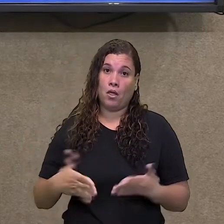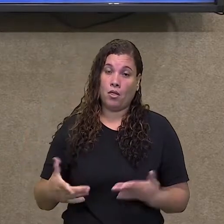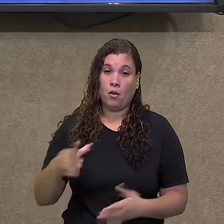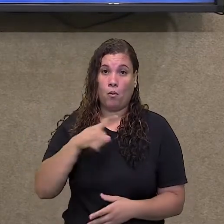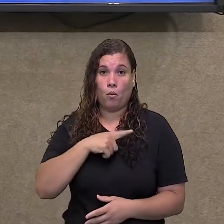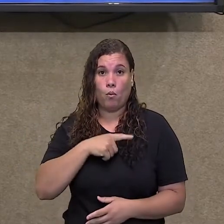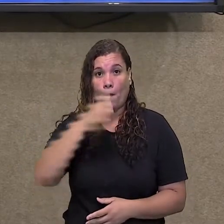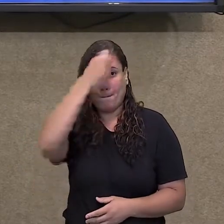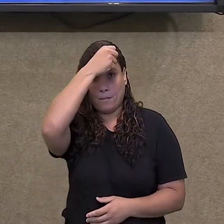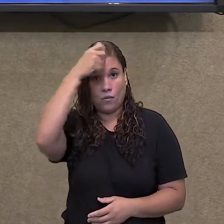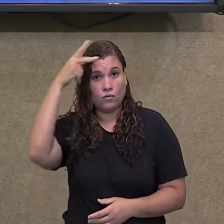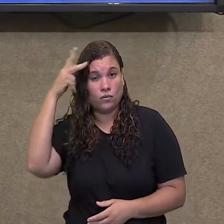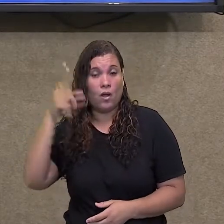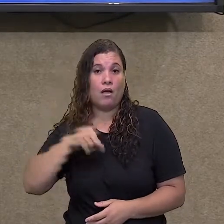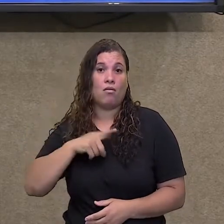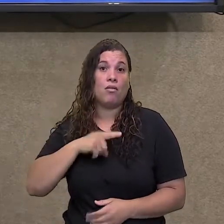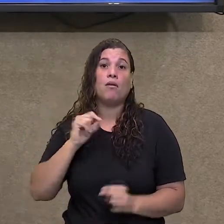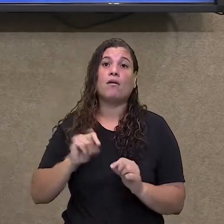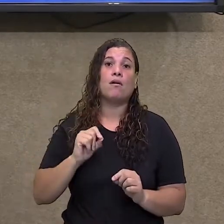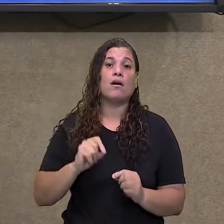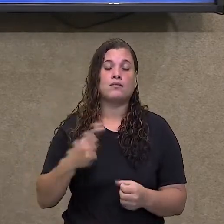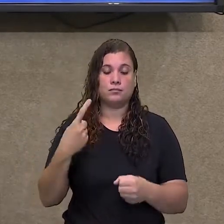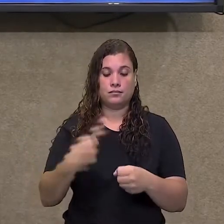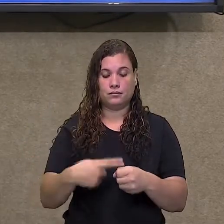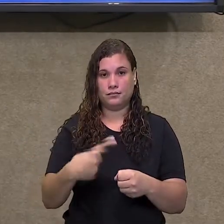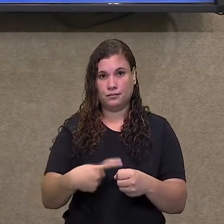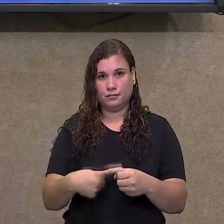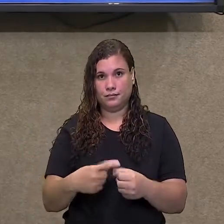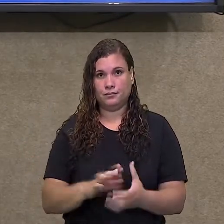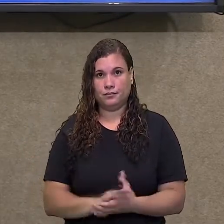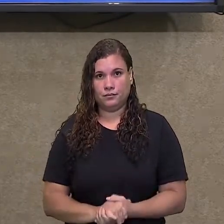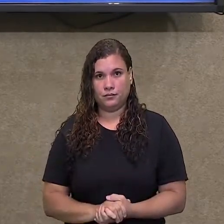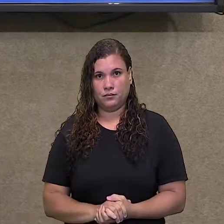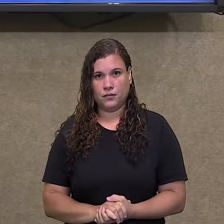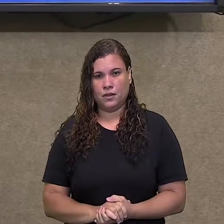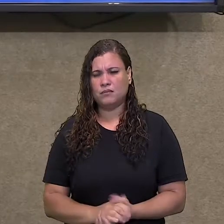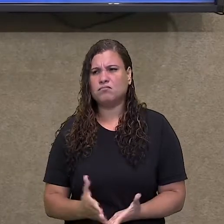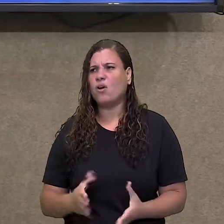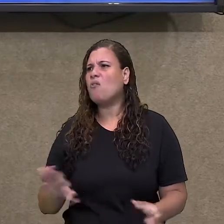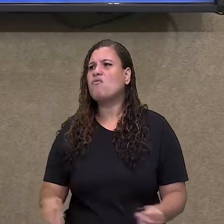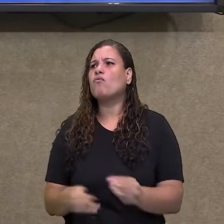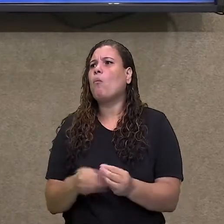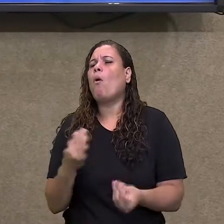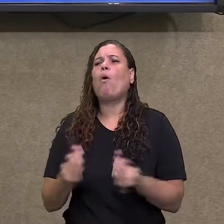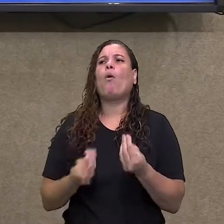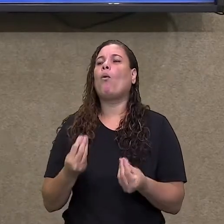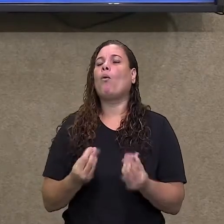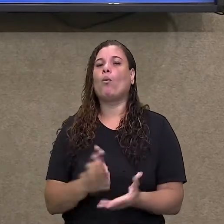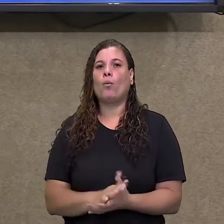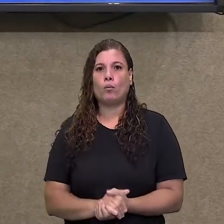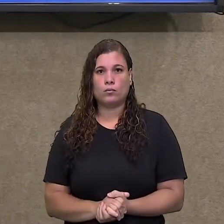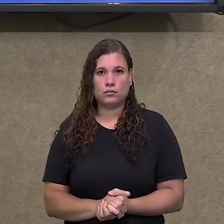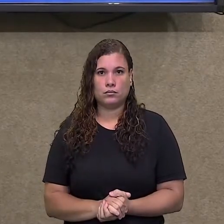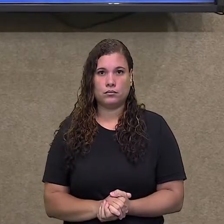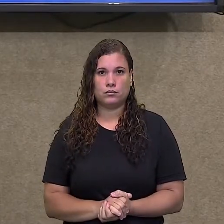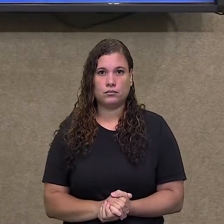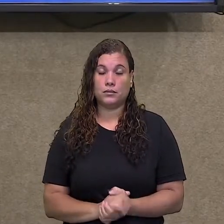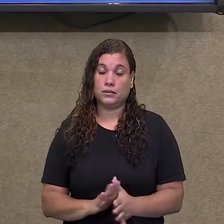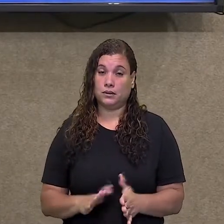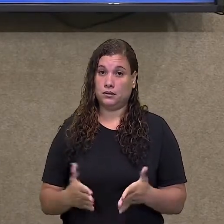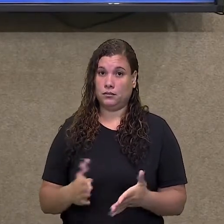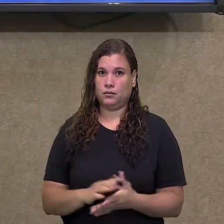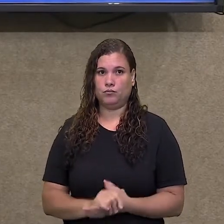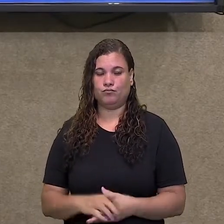cidade. E como que elas se formaram? Então, as cidades elas podem ser formadas de